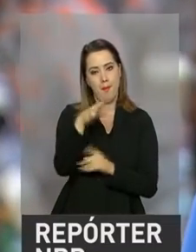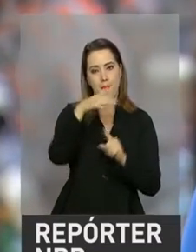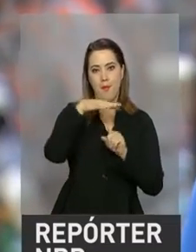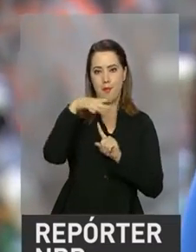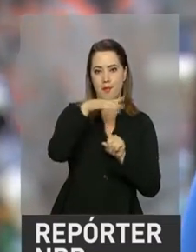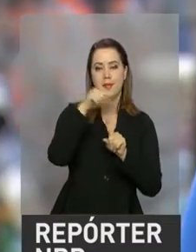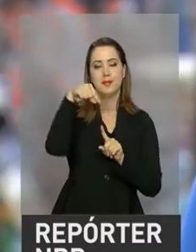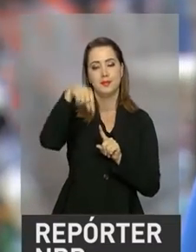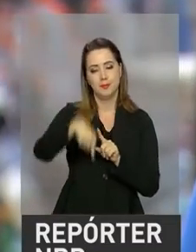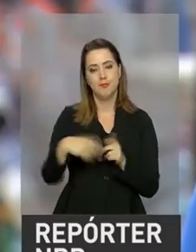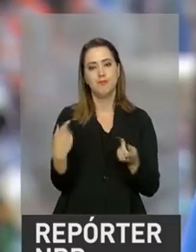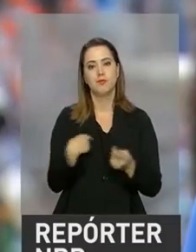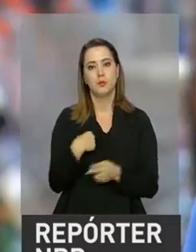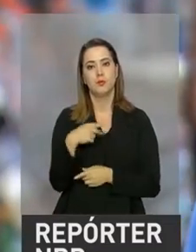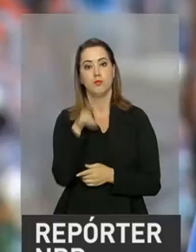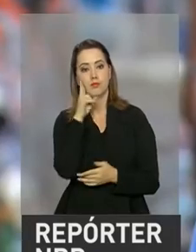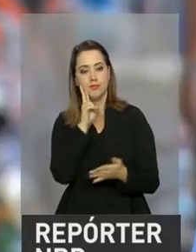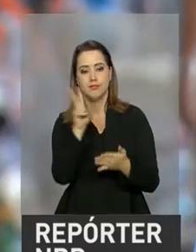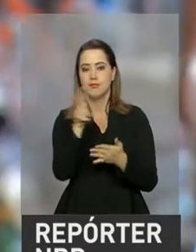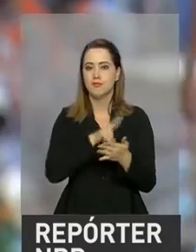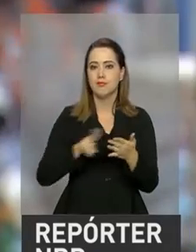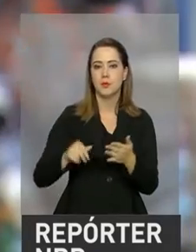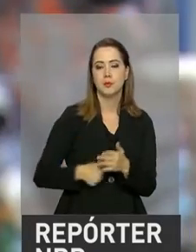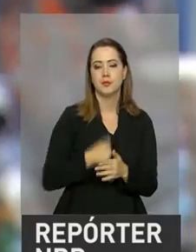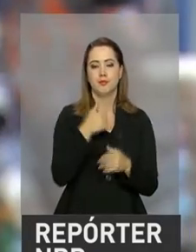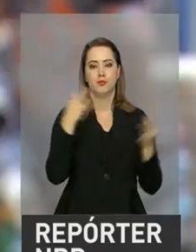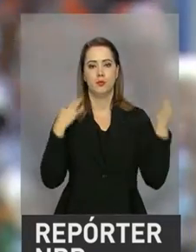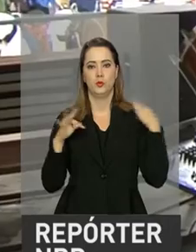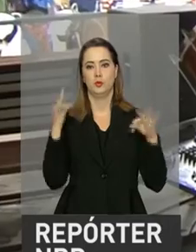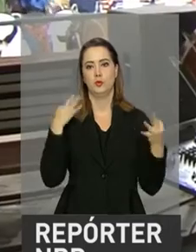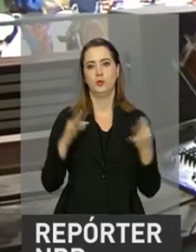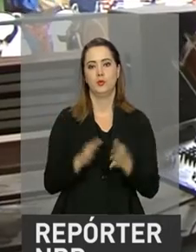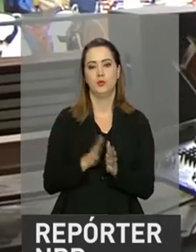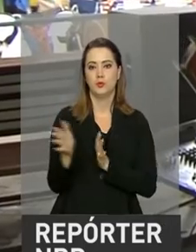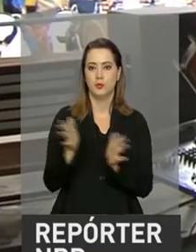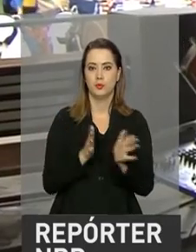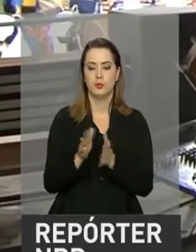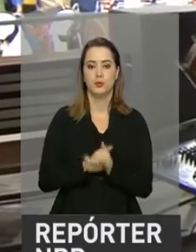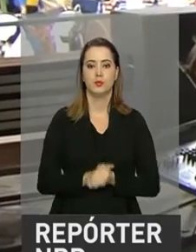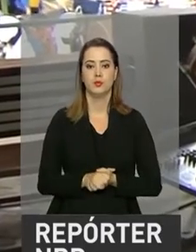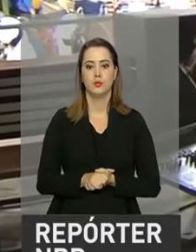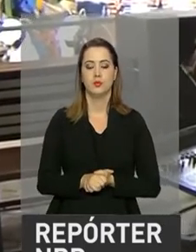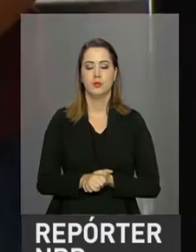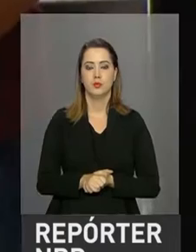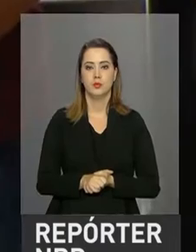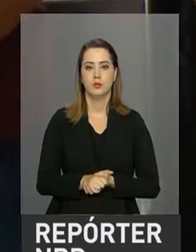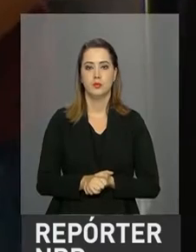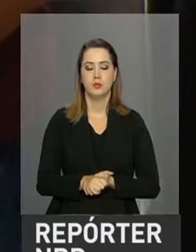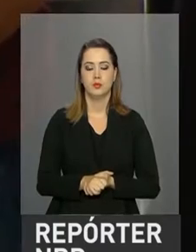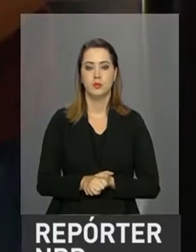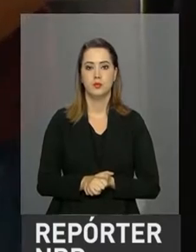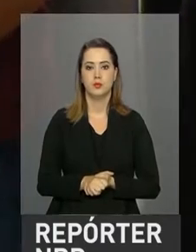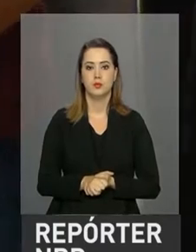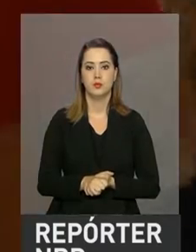ponto para quem está avaliando os lugares e tornando o turismo mais acessível. O senhor quer matar.